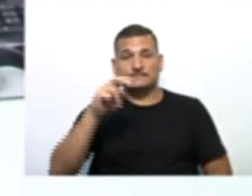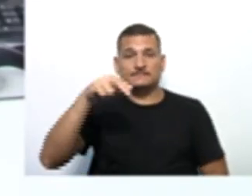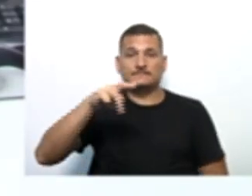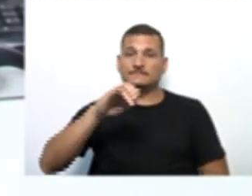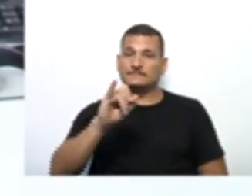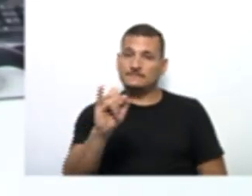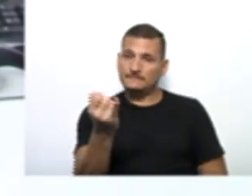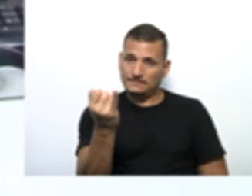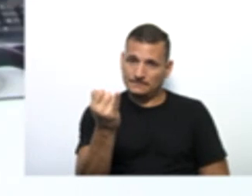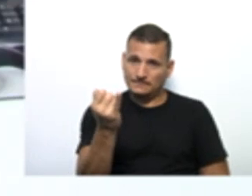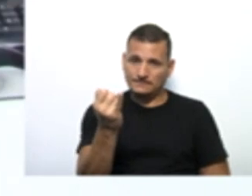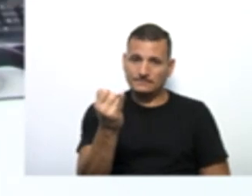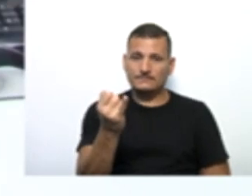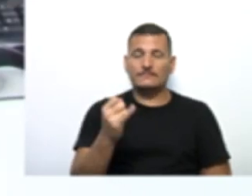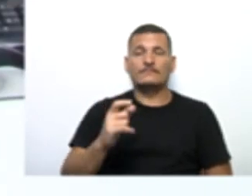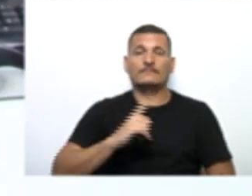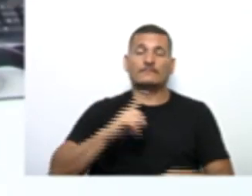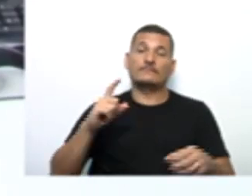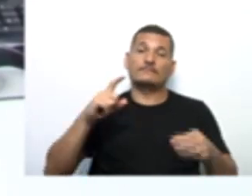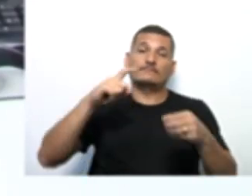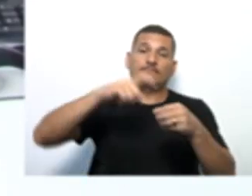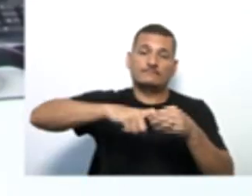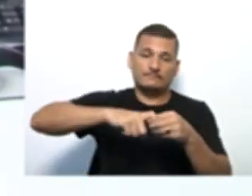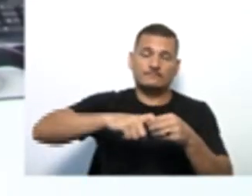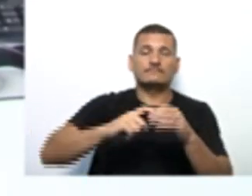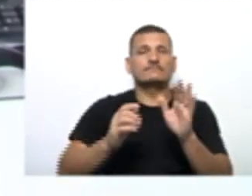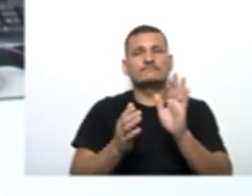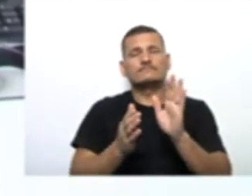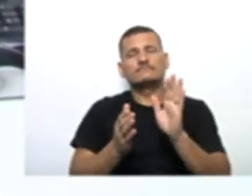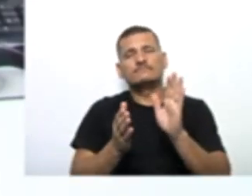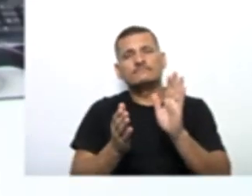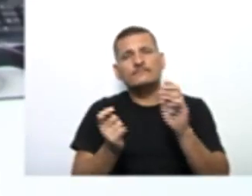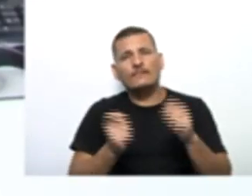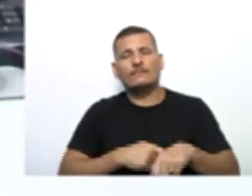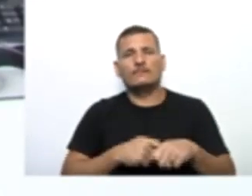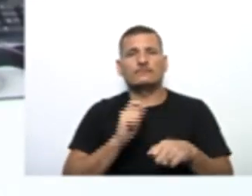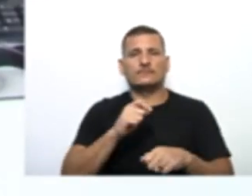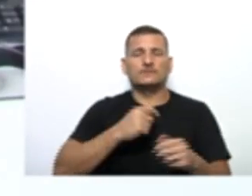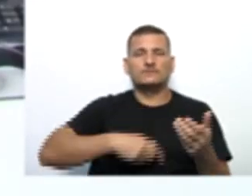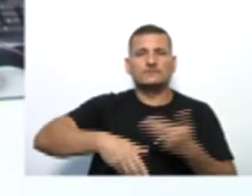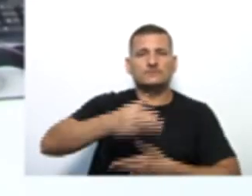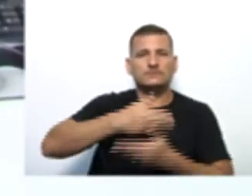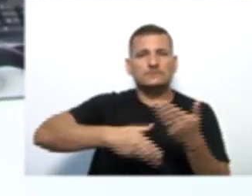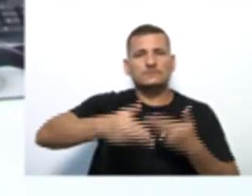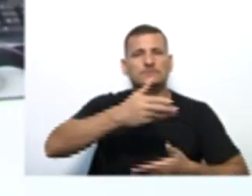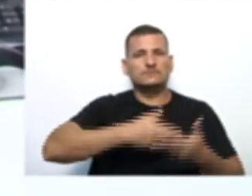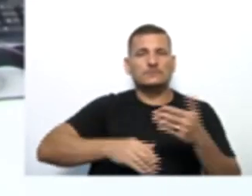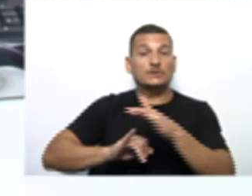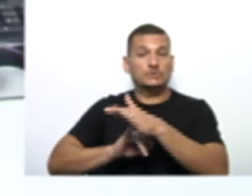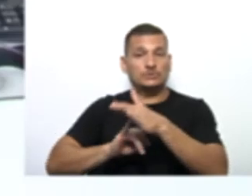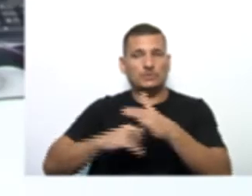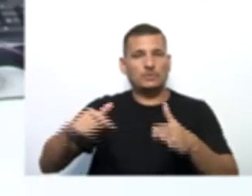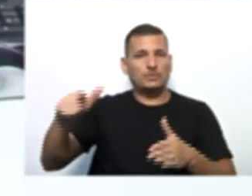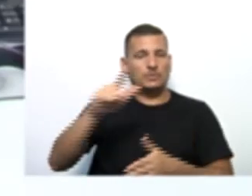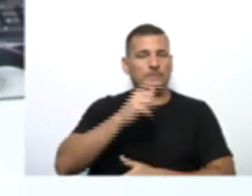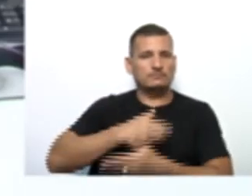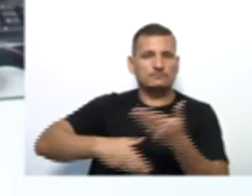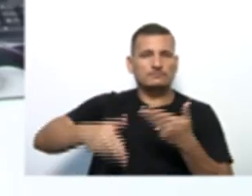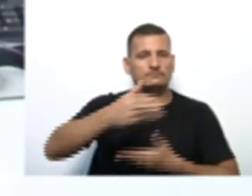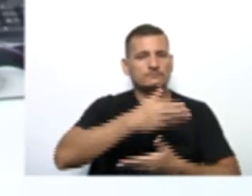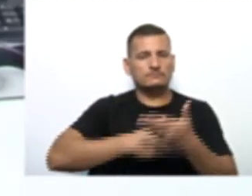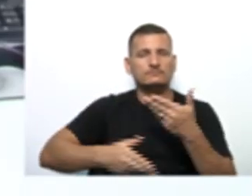um convênio que proporciona a interoperabilidade entre as entidades. E o que vem a ser